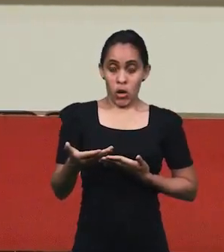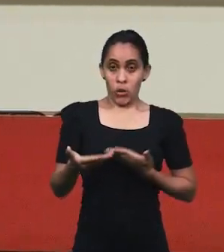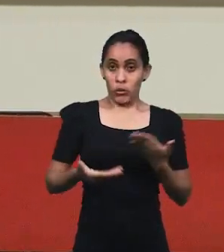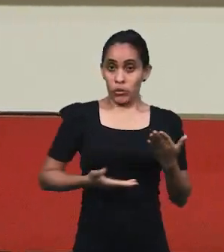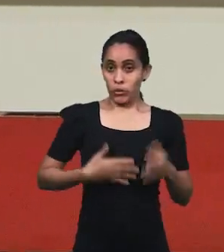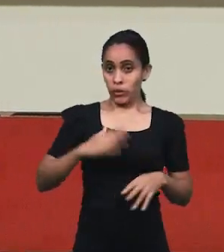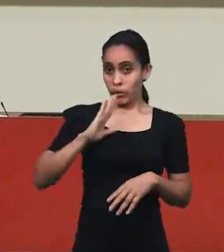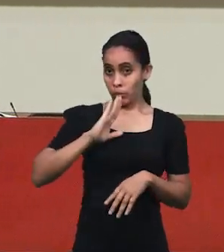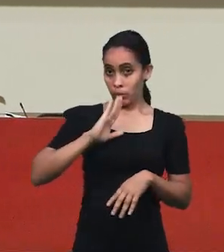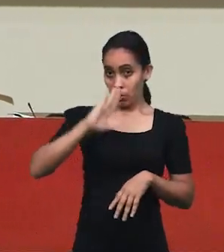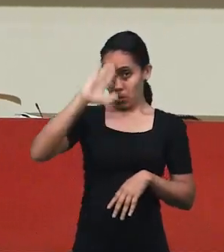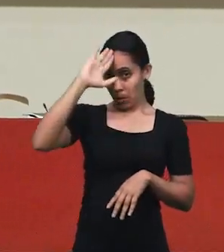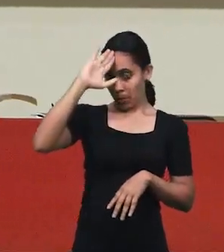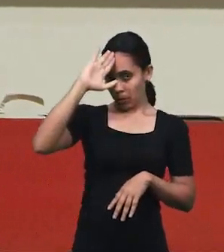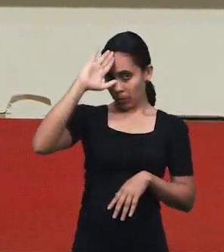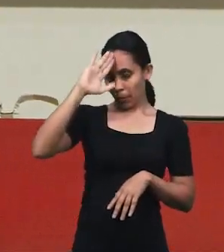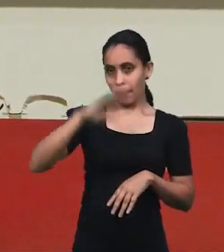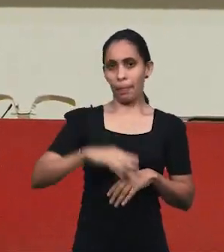o soldado romano